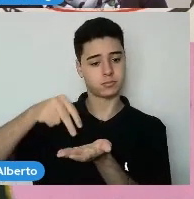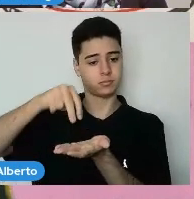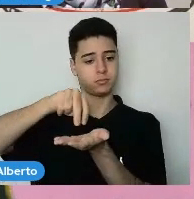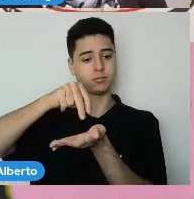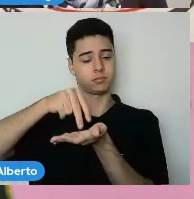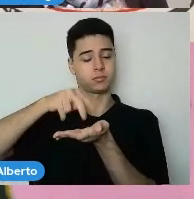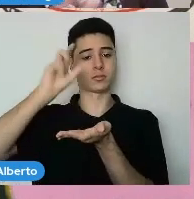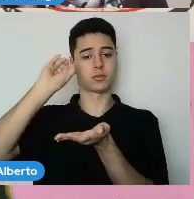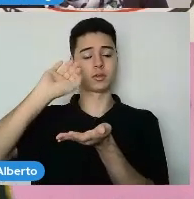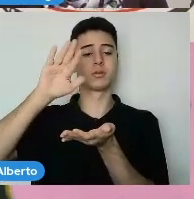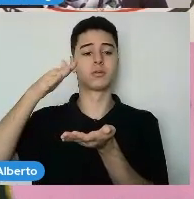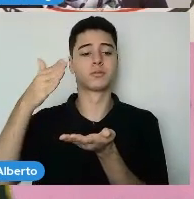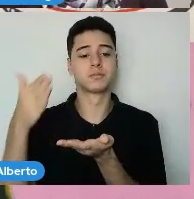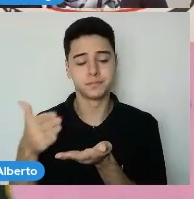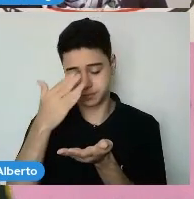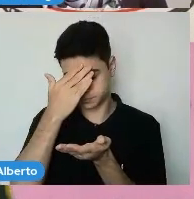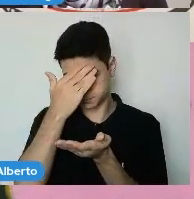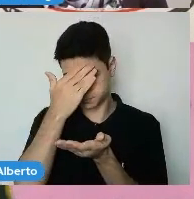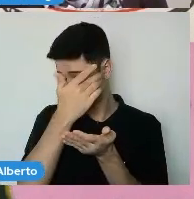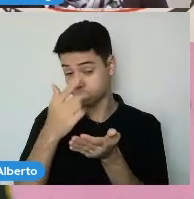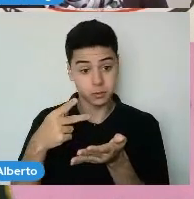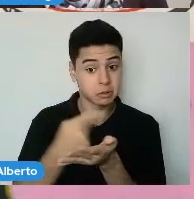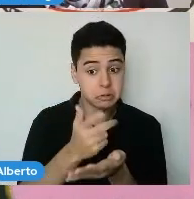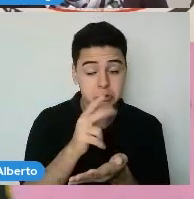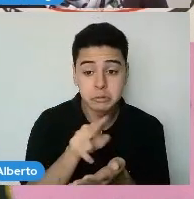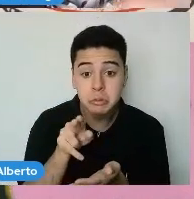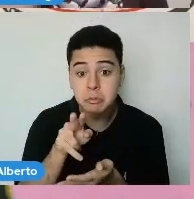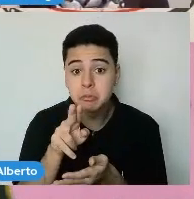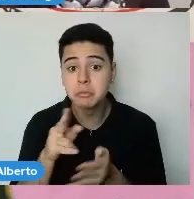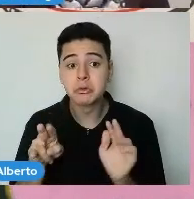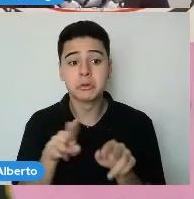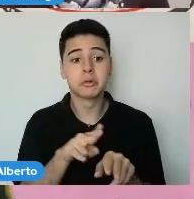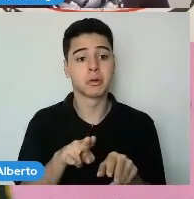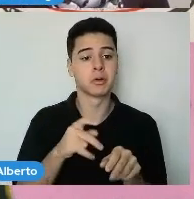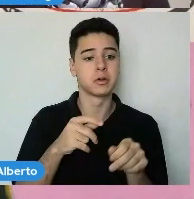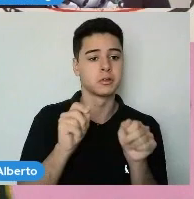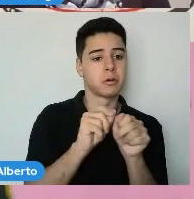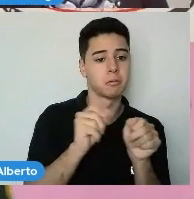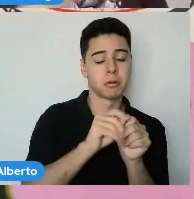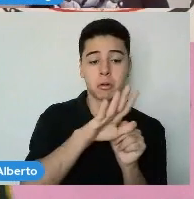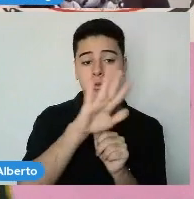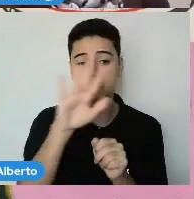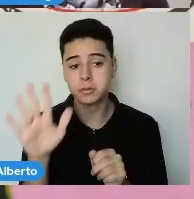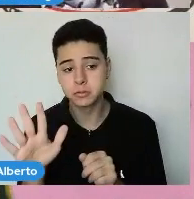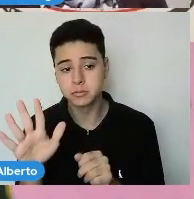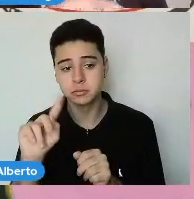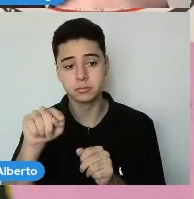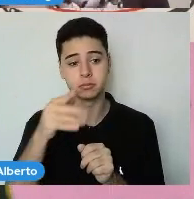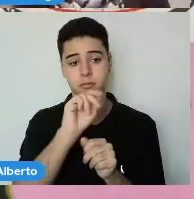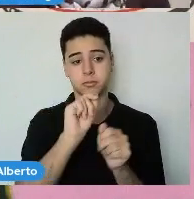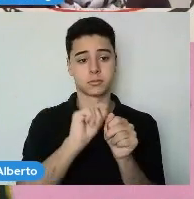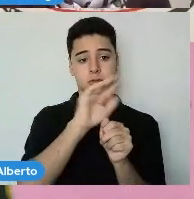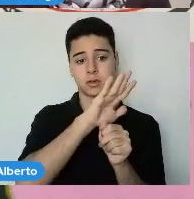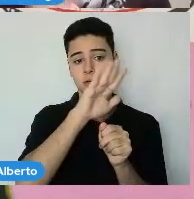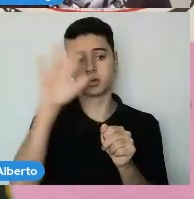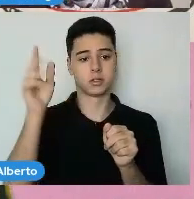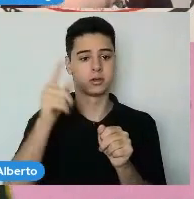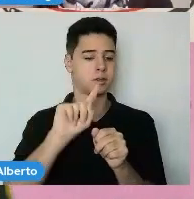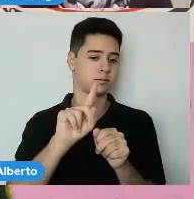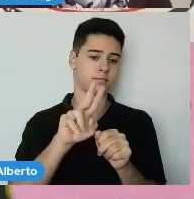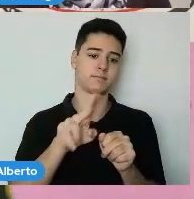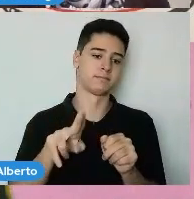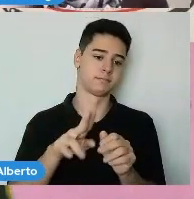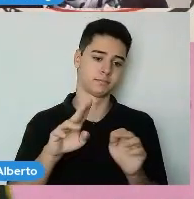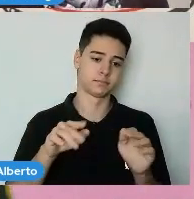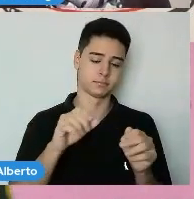pode ser, ela também não se repete, porque, assim, se eu faço esse gesto, da próxima vez que eu fizer esse gesto, não é o mesmo gesto,